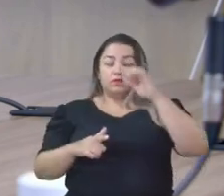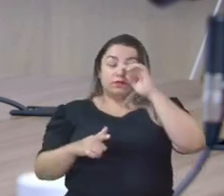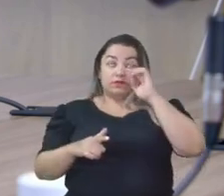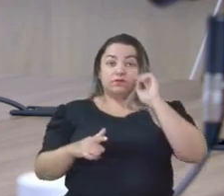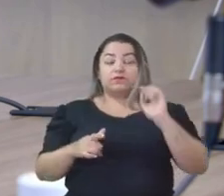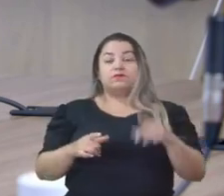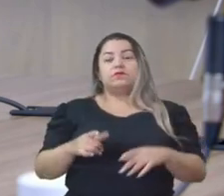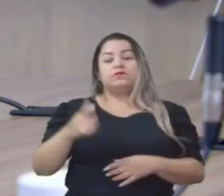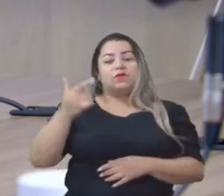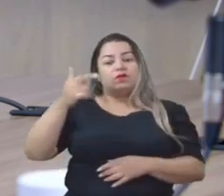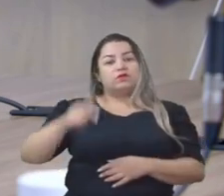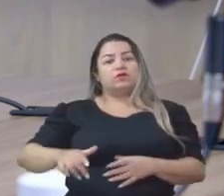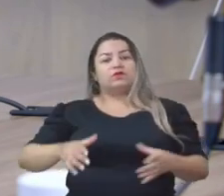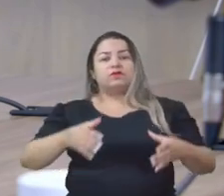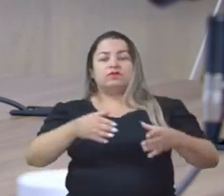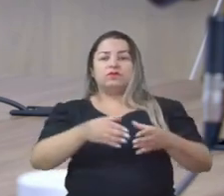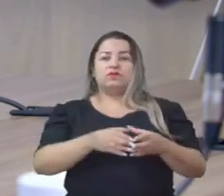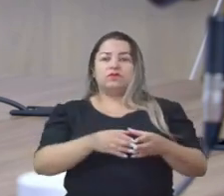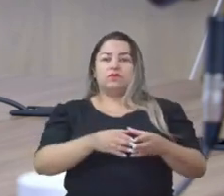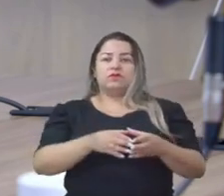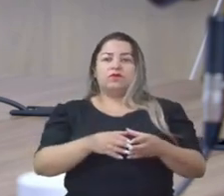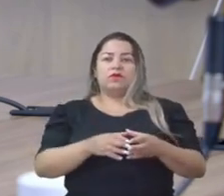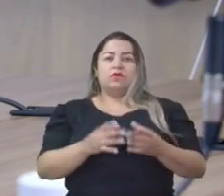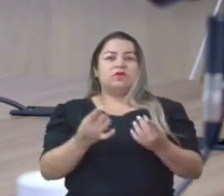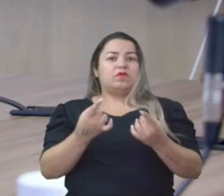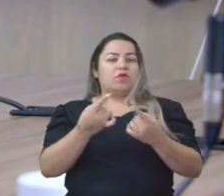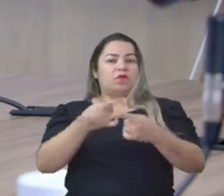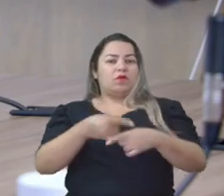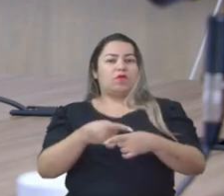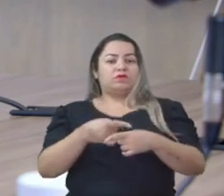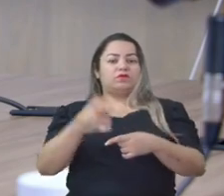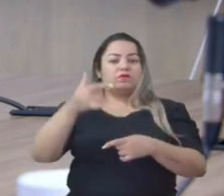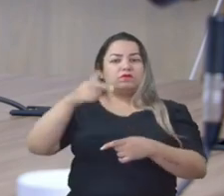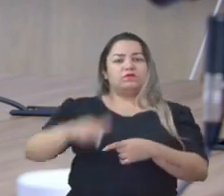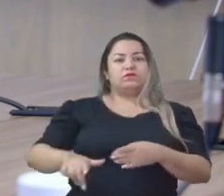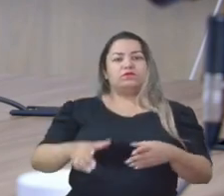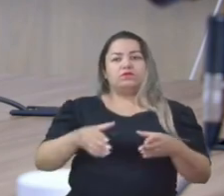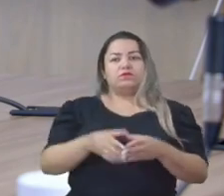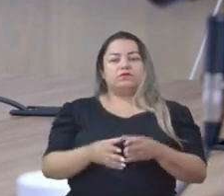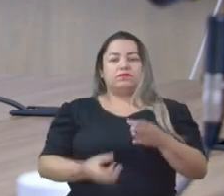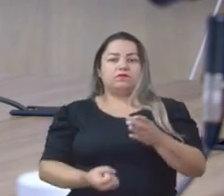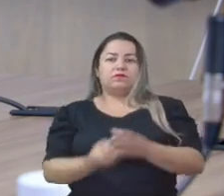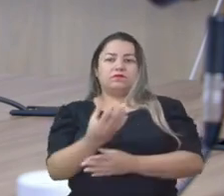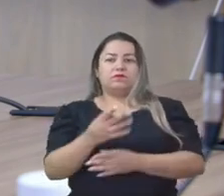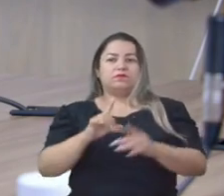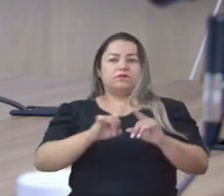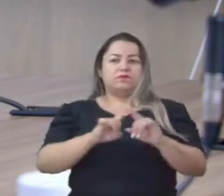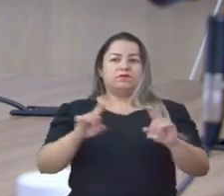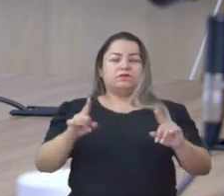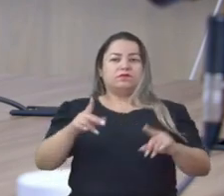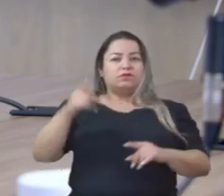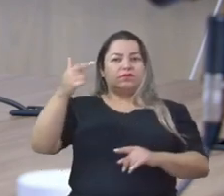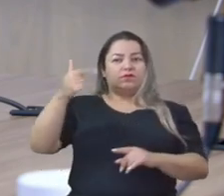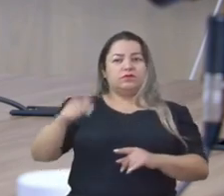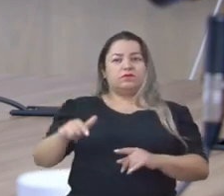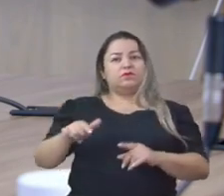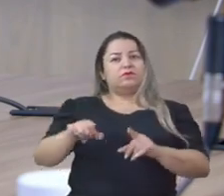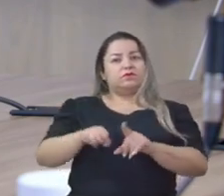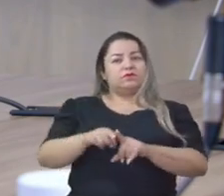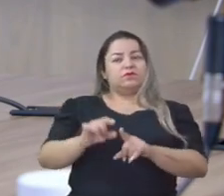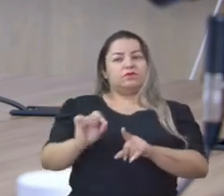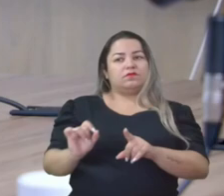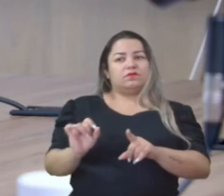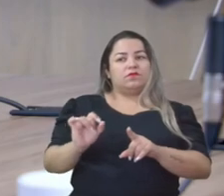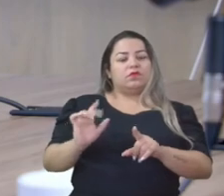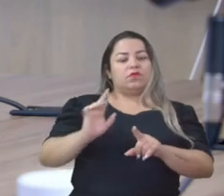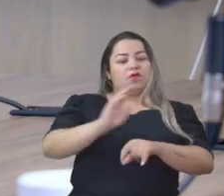sou desse grupo aqui, aí eu sou logo rival do próximo grupo que vai se criar. Mas eu sou padrinho do próximo, então eu vou